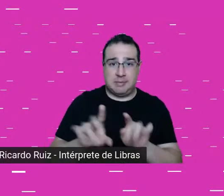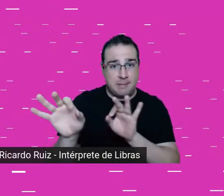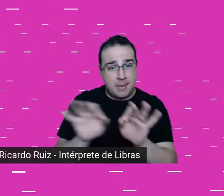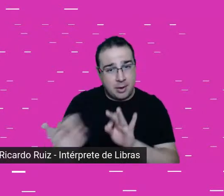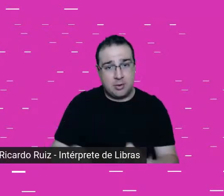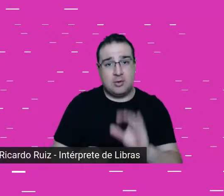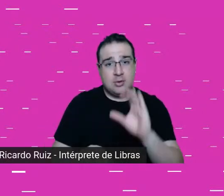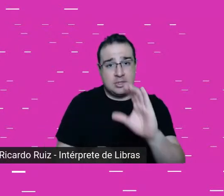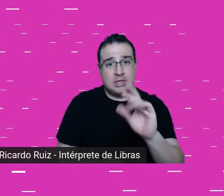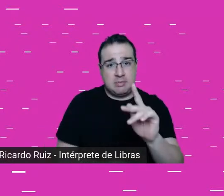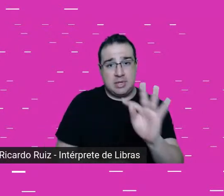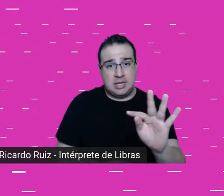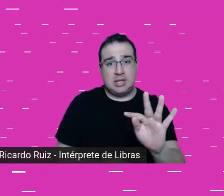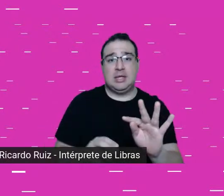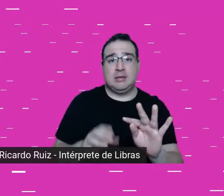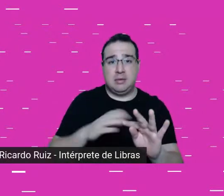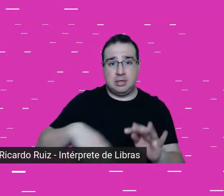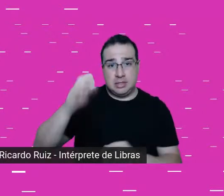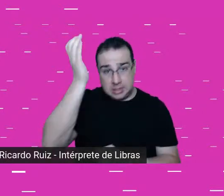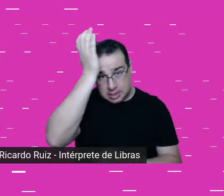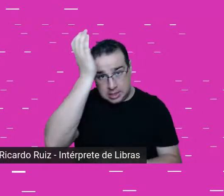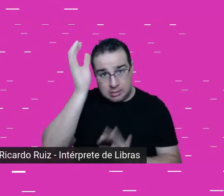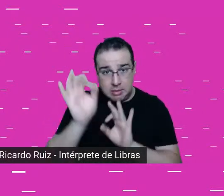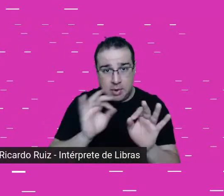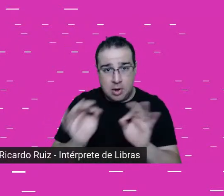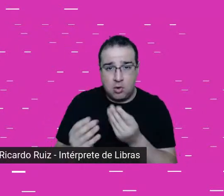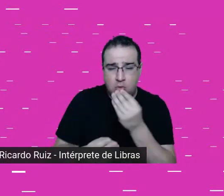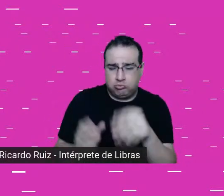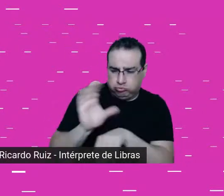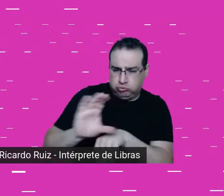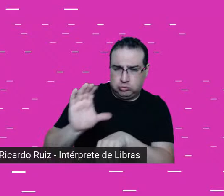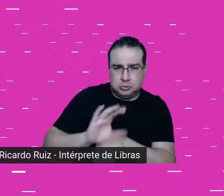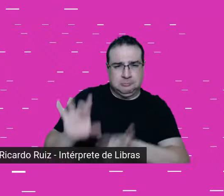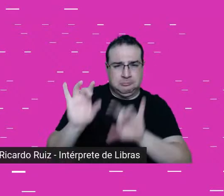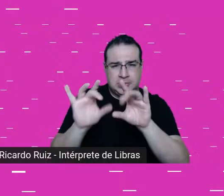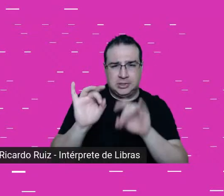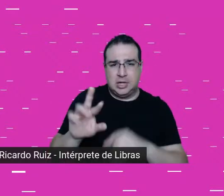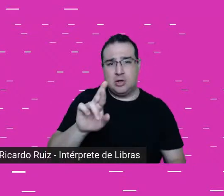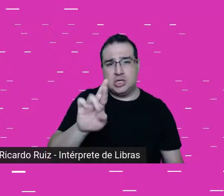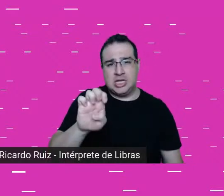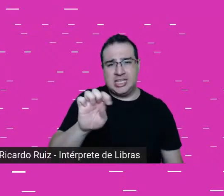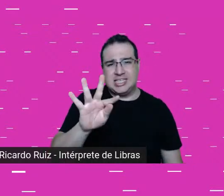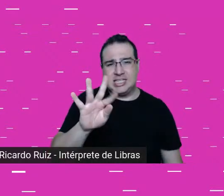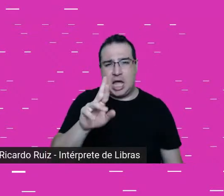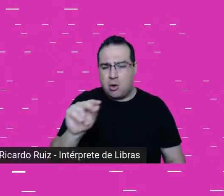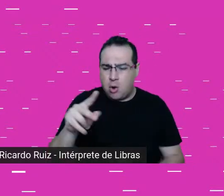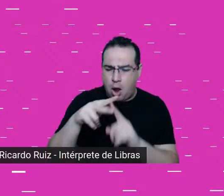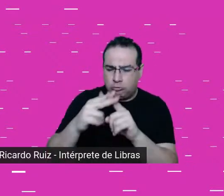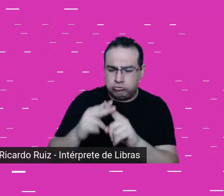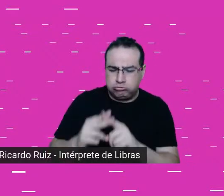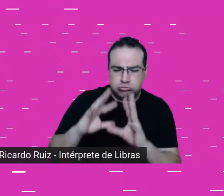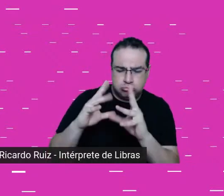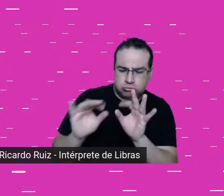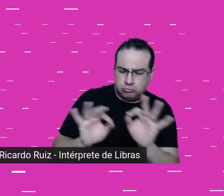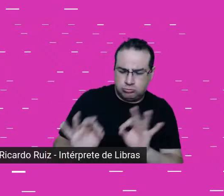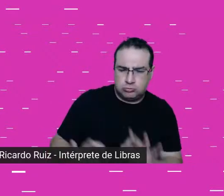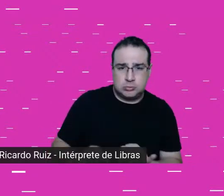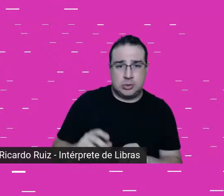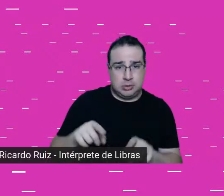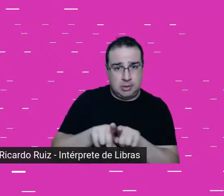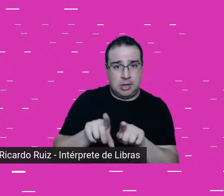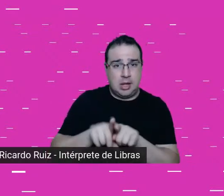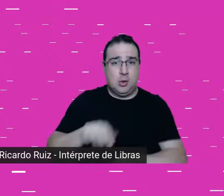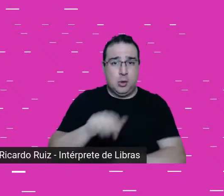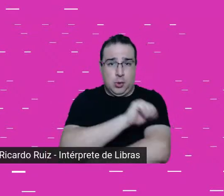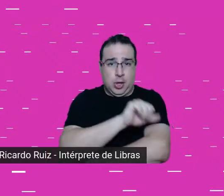CPT Sesc, fez o curso de restauro e preservação de figurinos históricos no Museu Histórico Nacional do Rio de